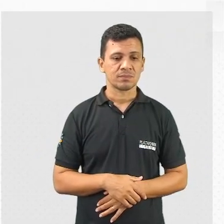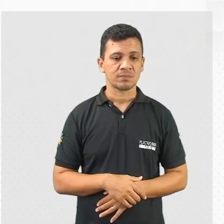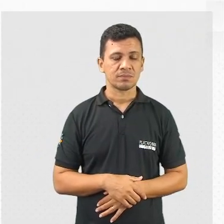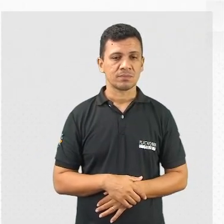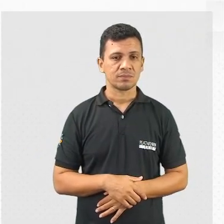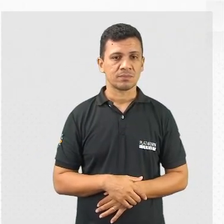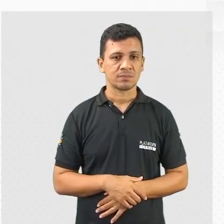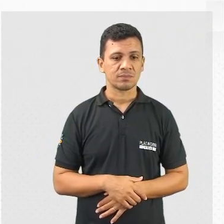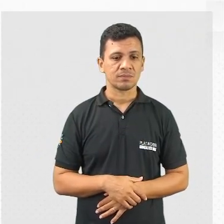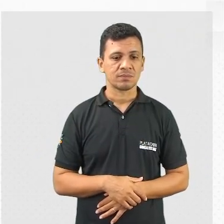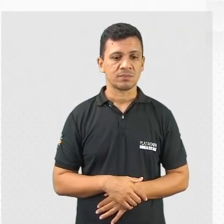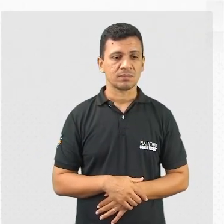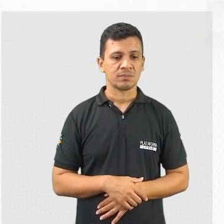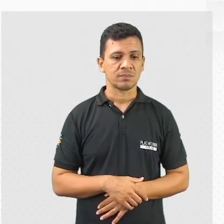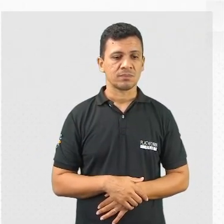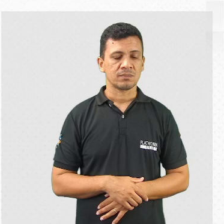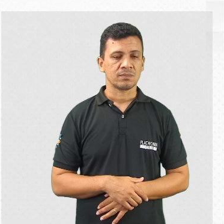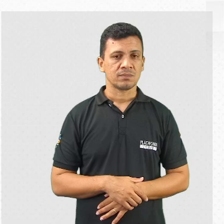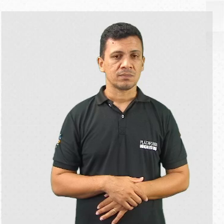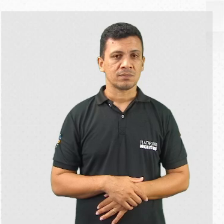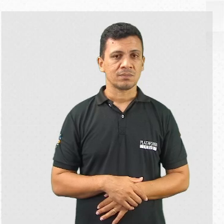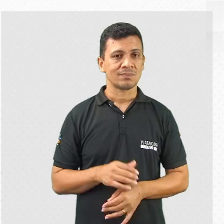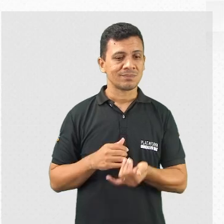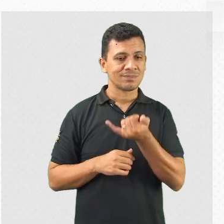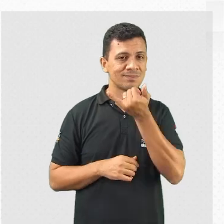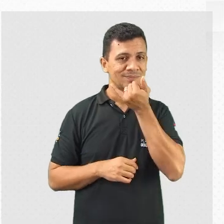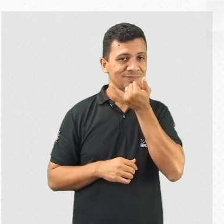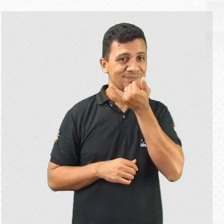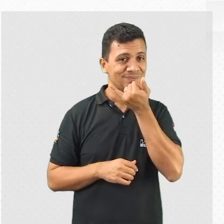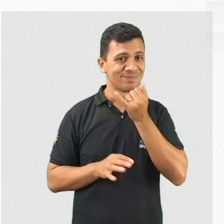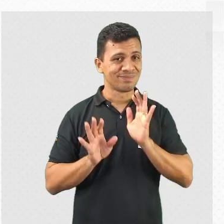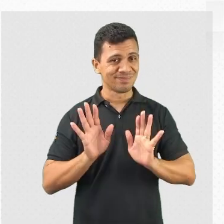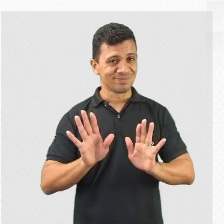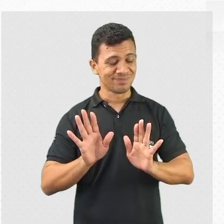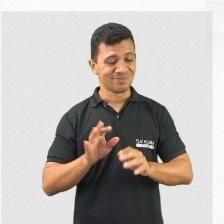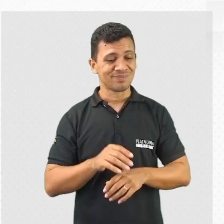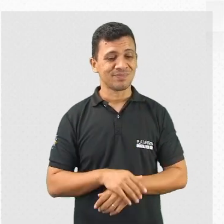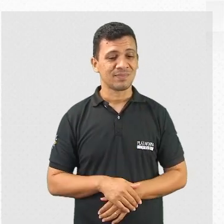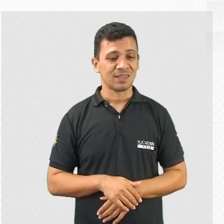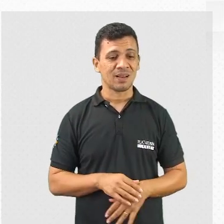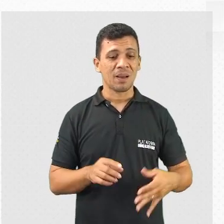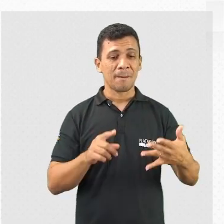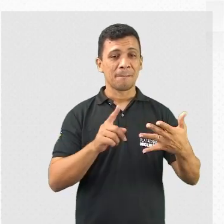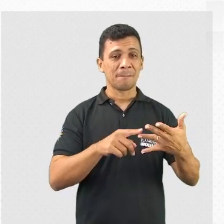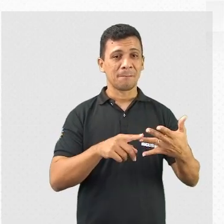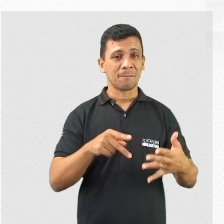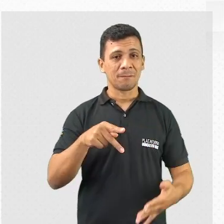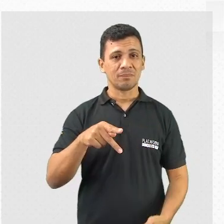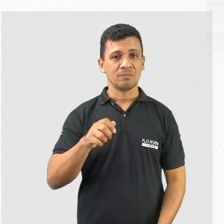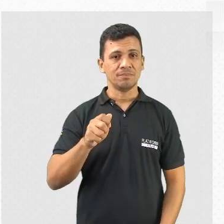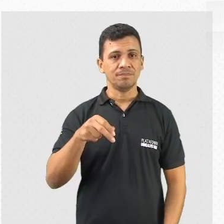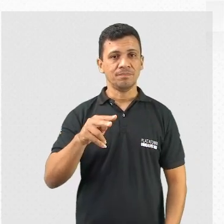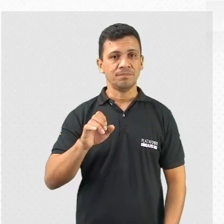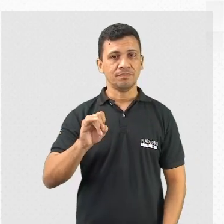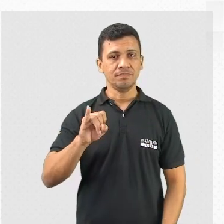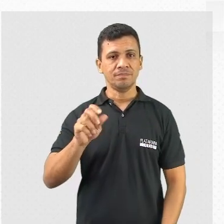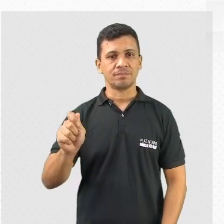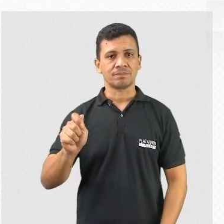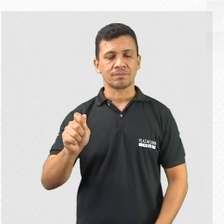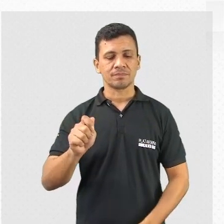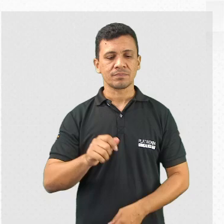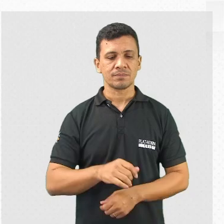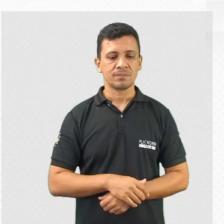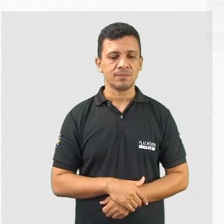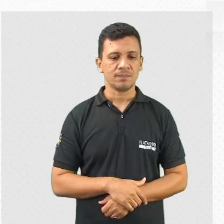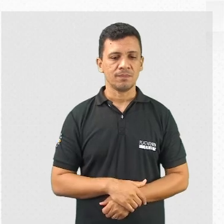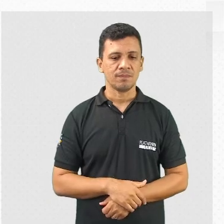Cadê? Pronto, oh, desculpa, gente, só te testando, tá? O continente foi denominado de Pangeia, tá, gente?